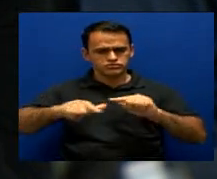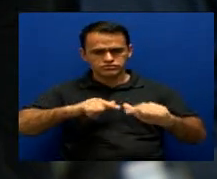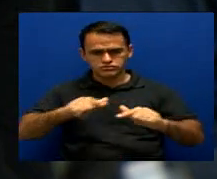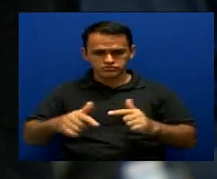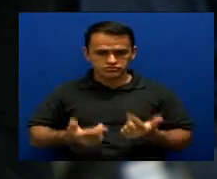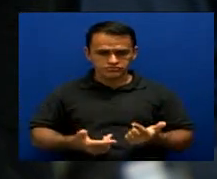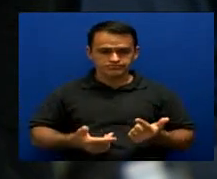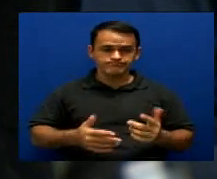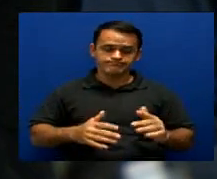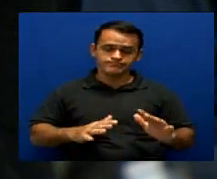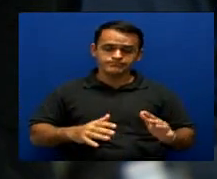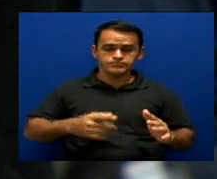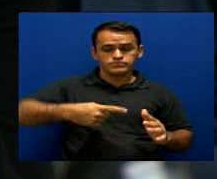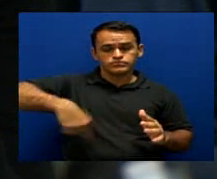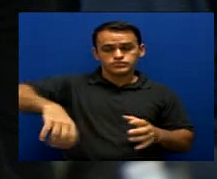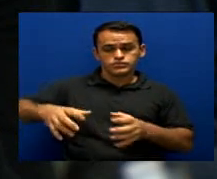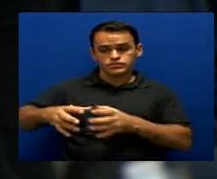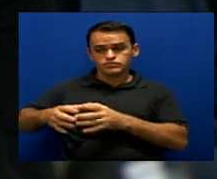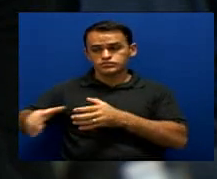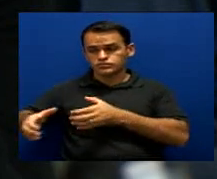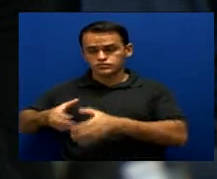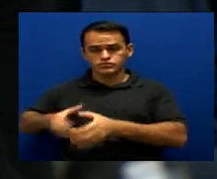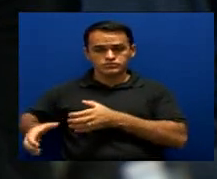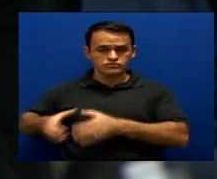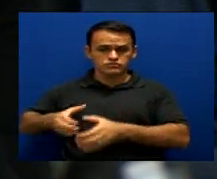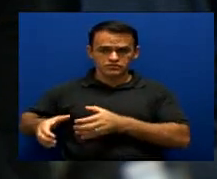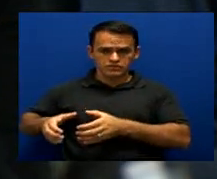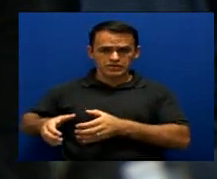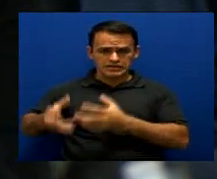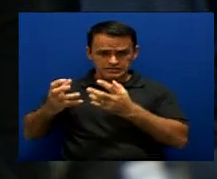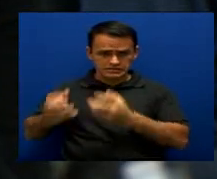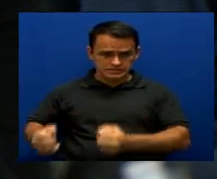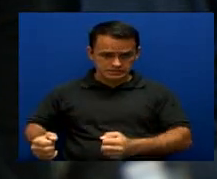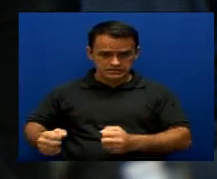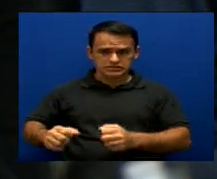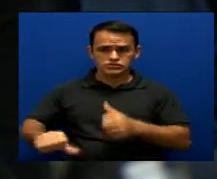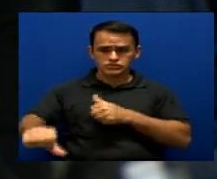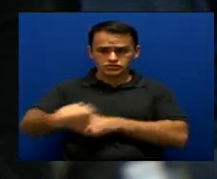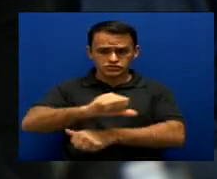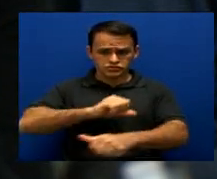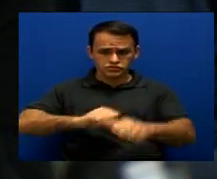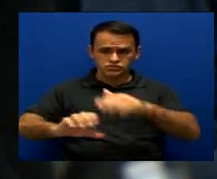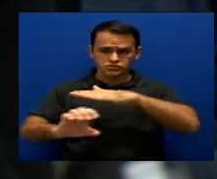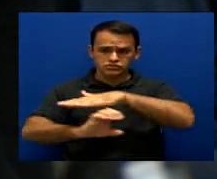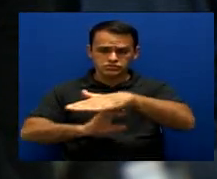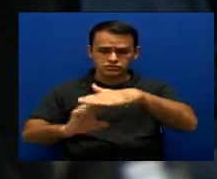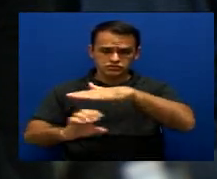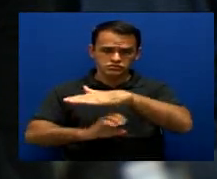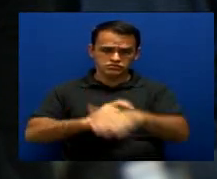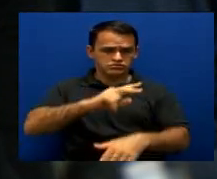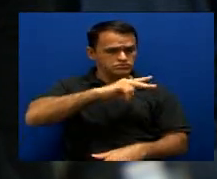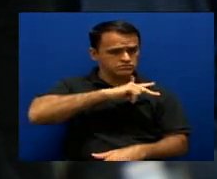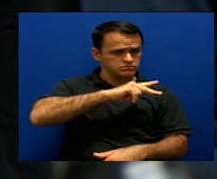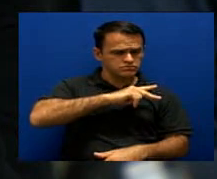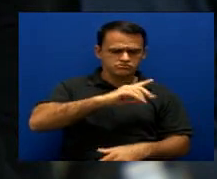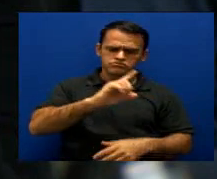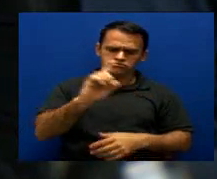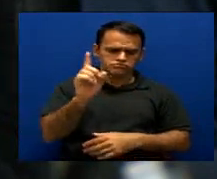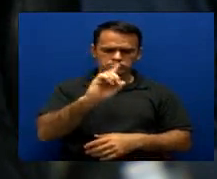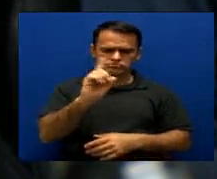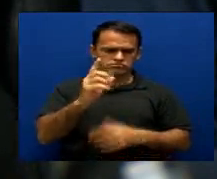nós concursados defendermos a terceirização é uma luta contra inclusive nós